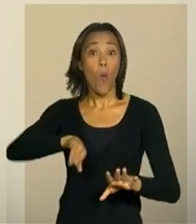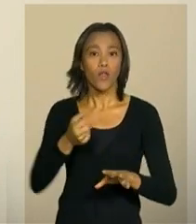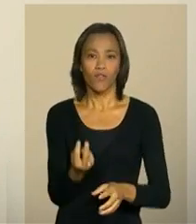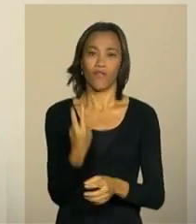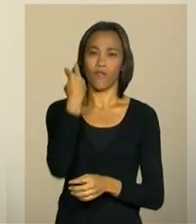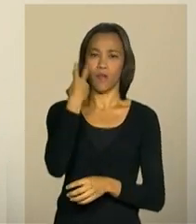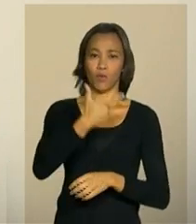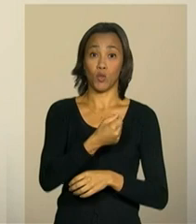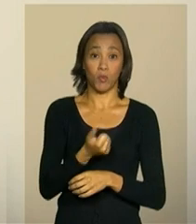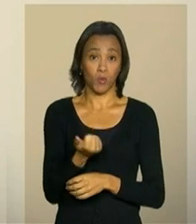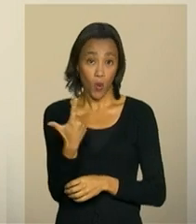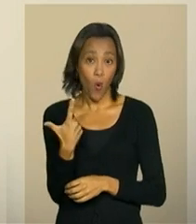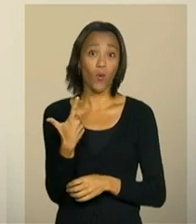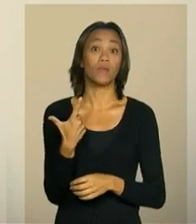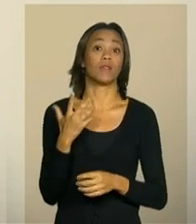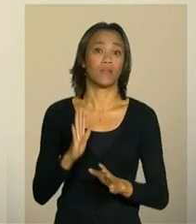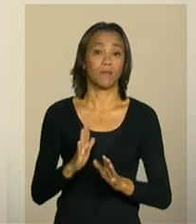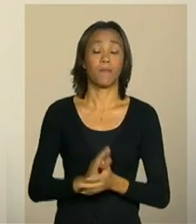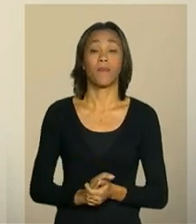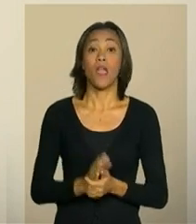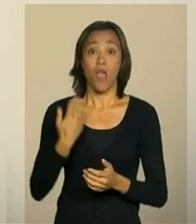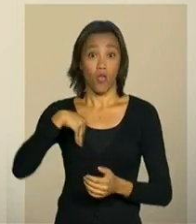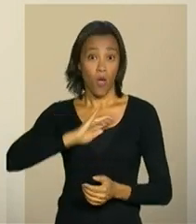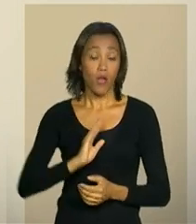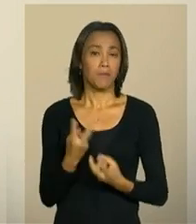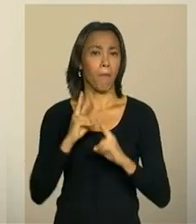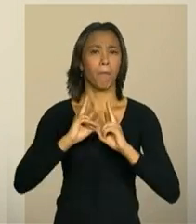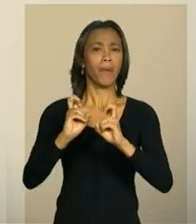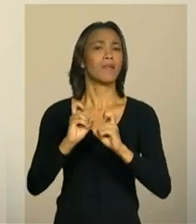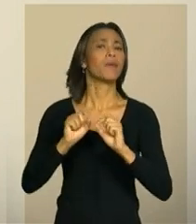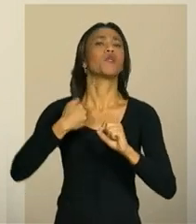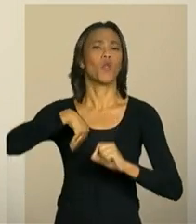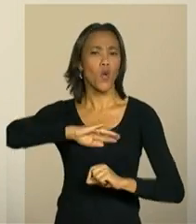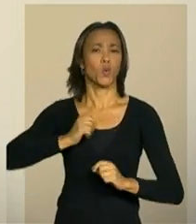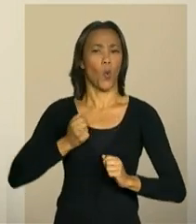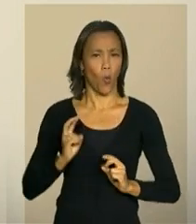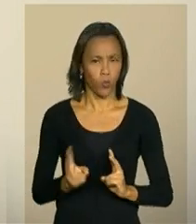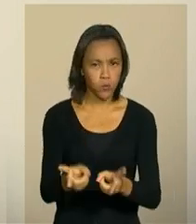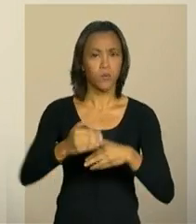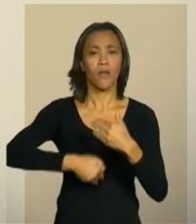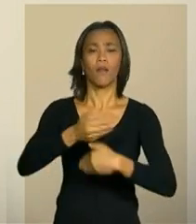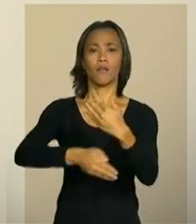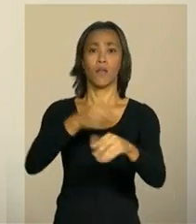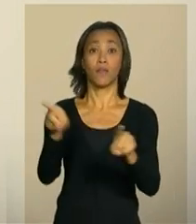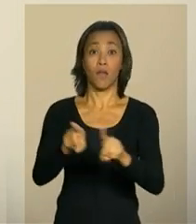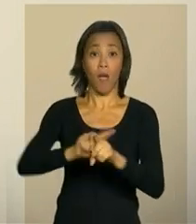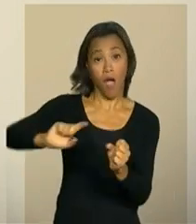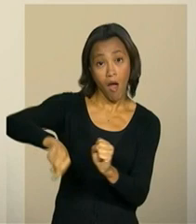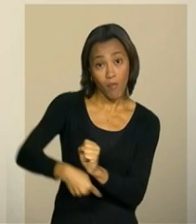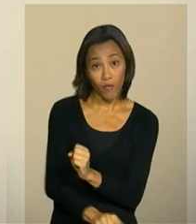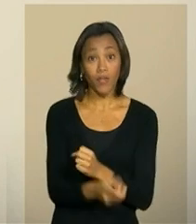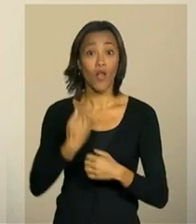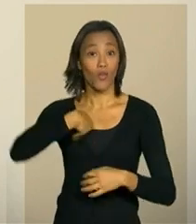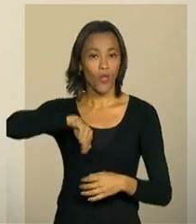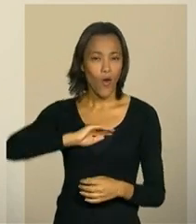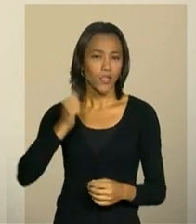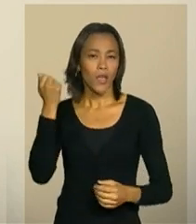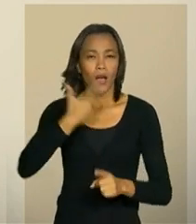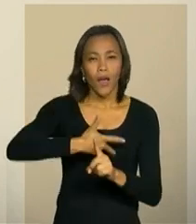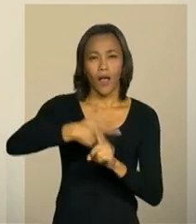2012 em retrospectiva vemos que continuamos crescendo e aprofundamos nossas grandes